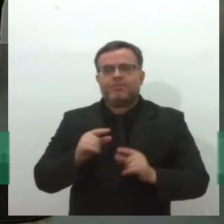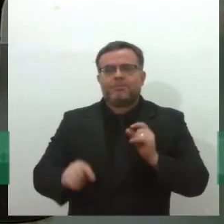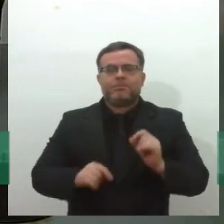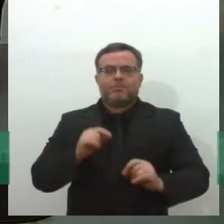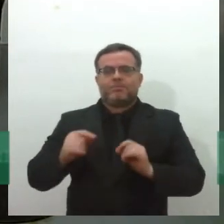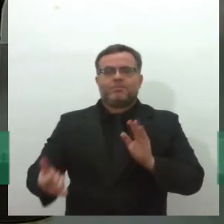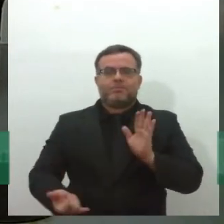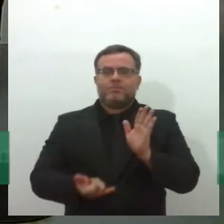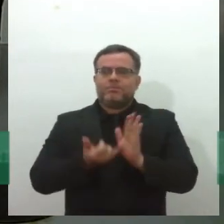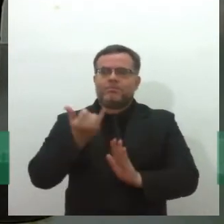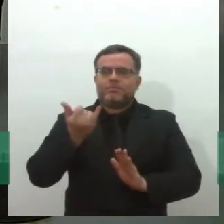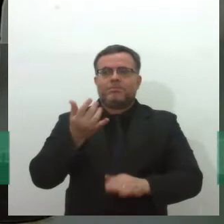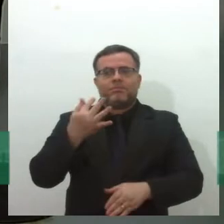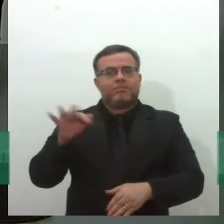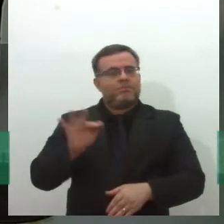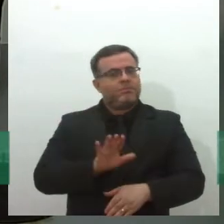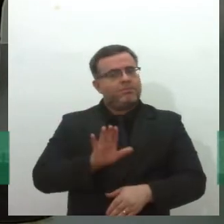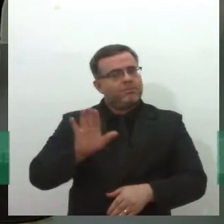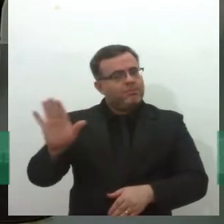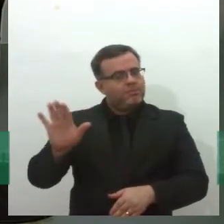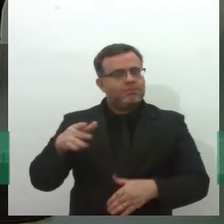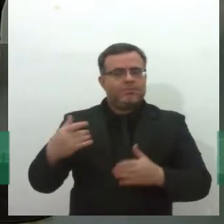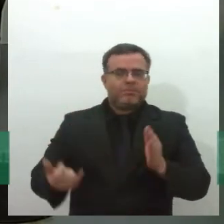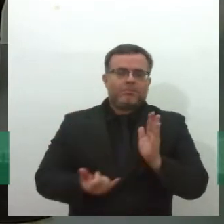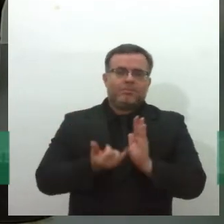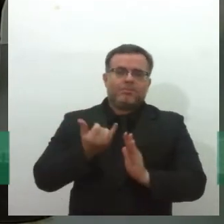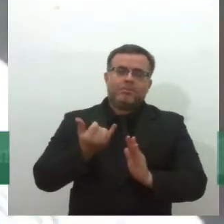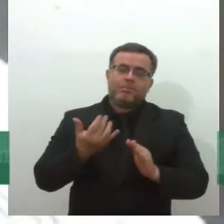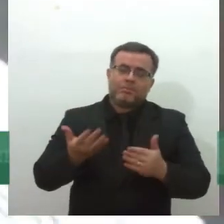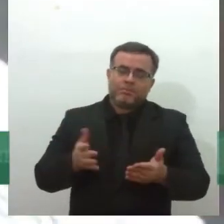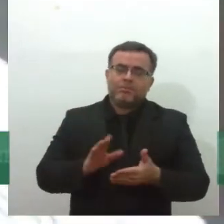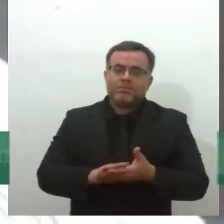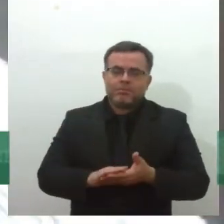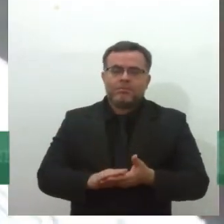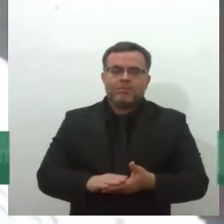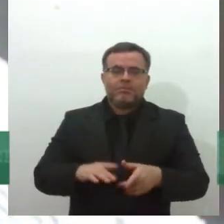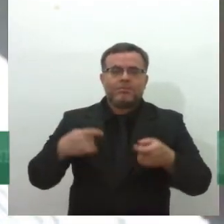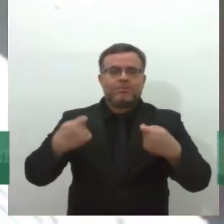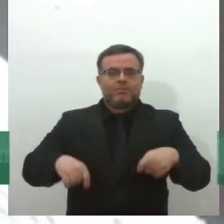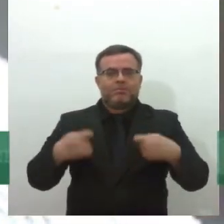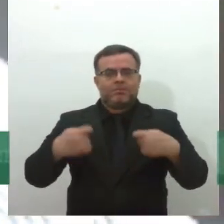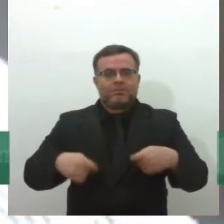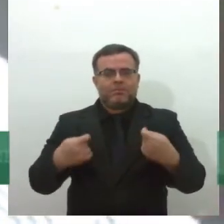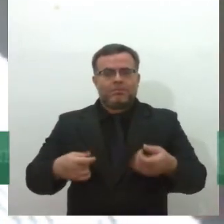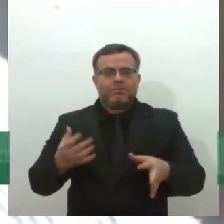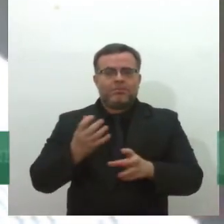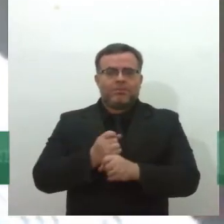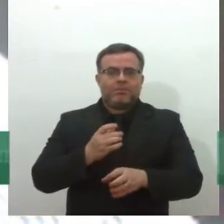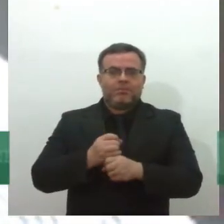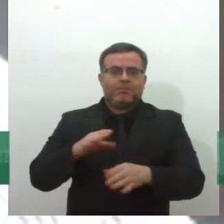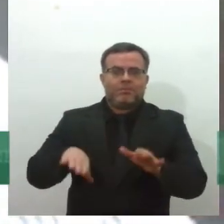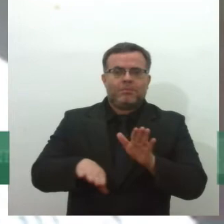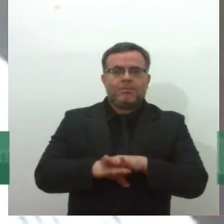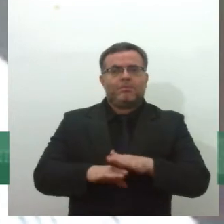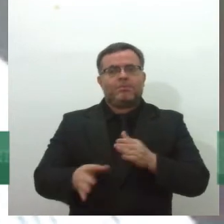imposto federal, né? Entendemos que precisa de uma conta para estabilizar o